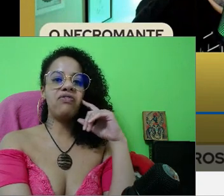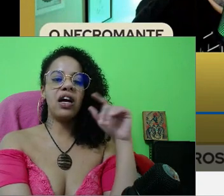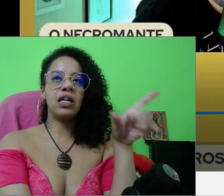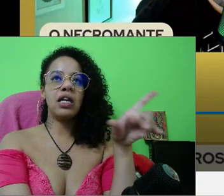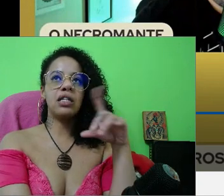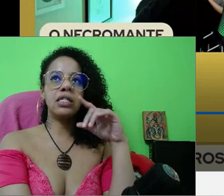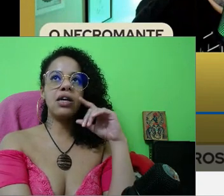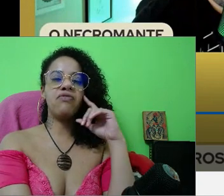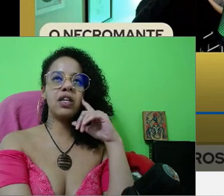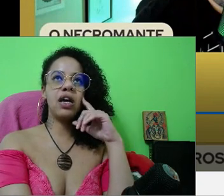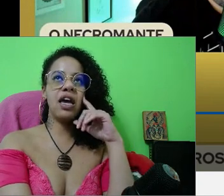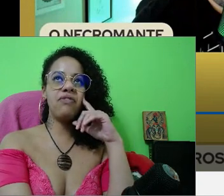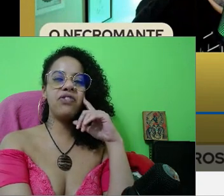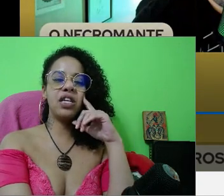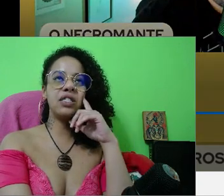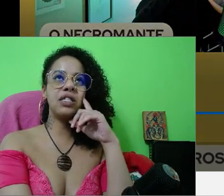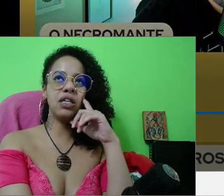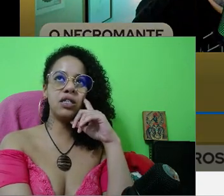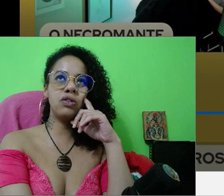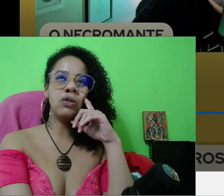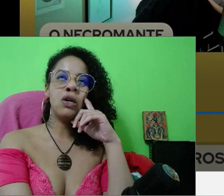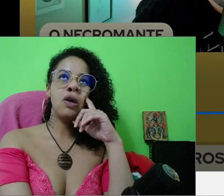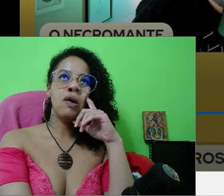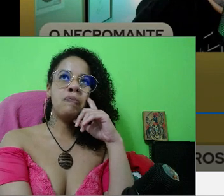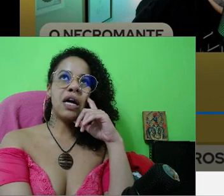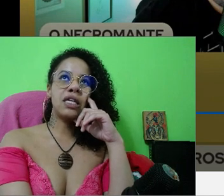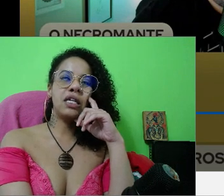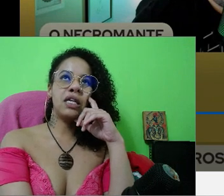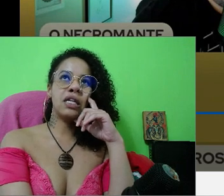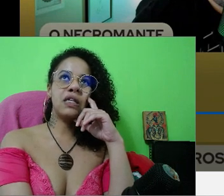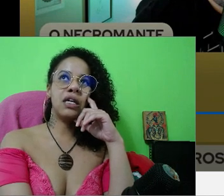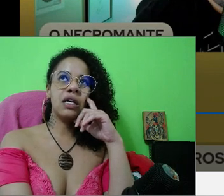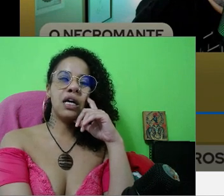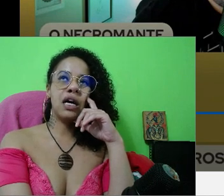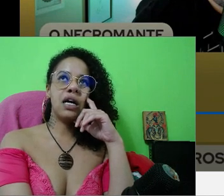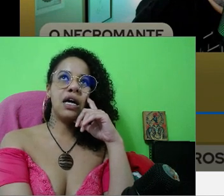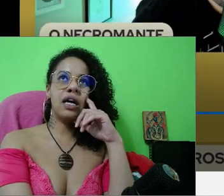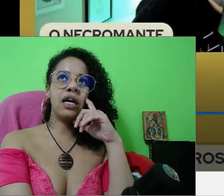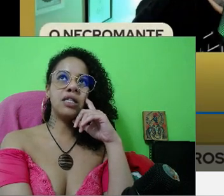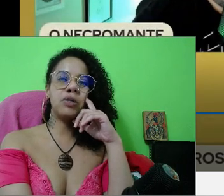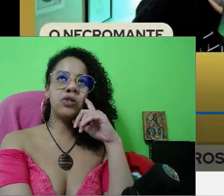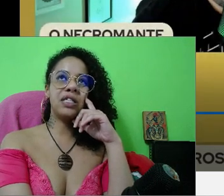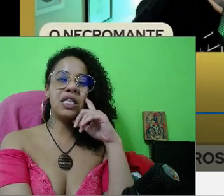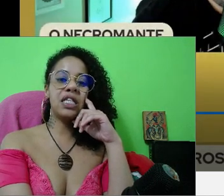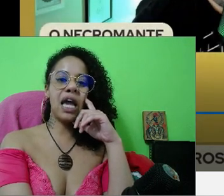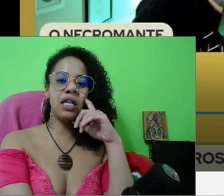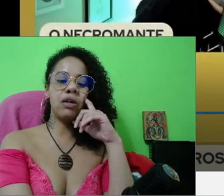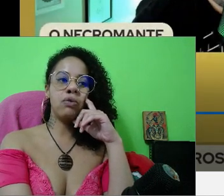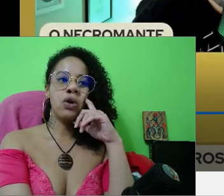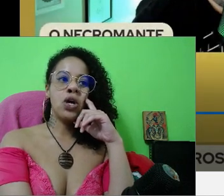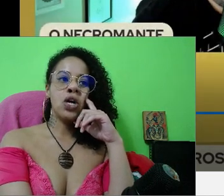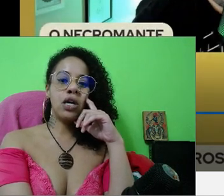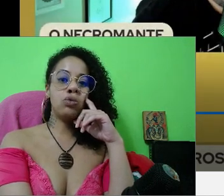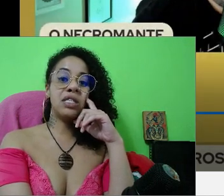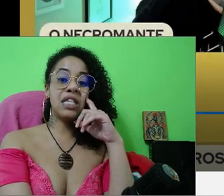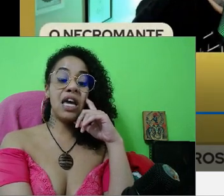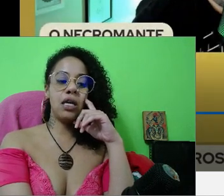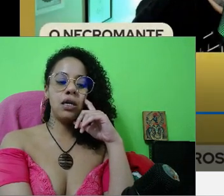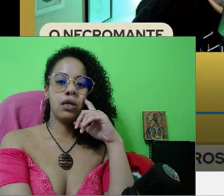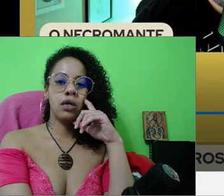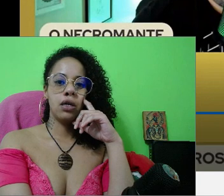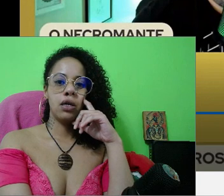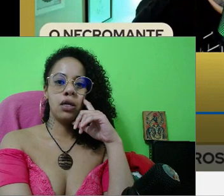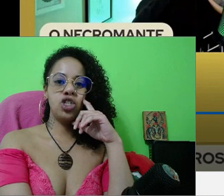deixar o corte da minha fala que ele tá se referenciando para que assim as pessoas entendam que